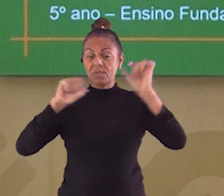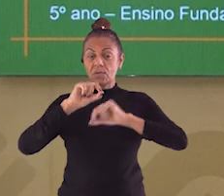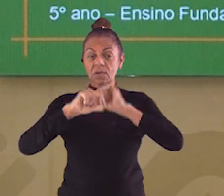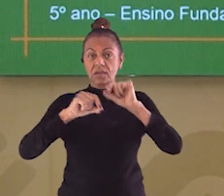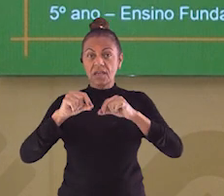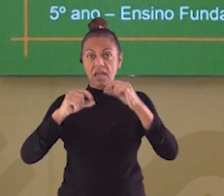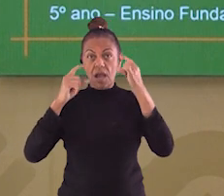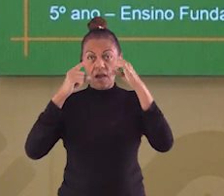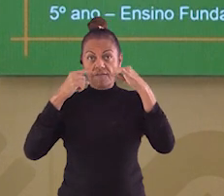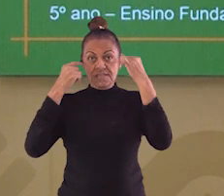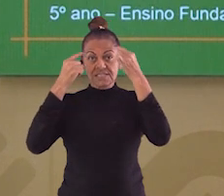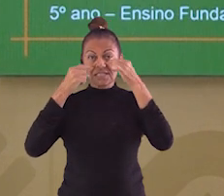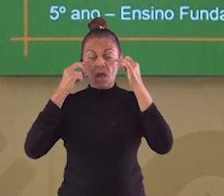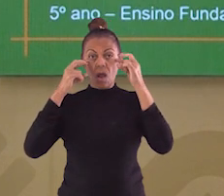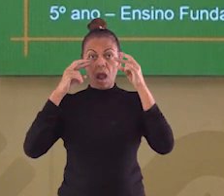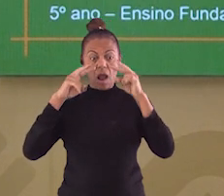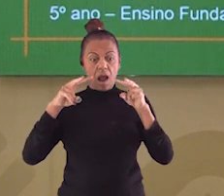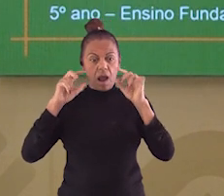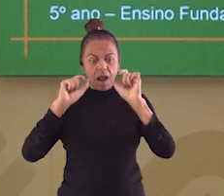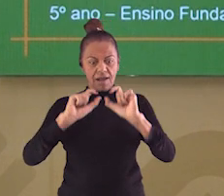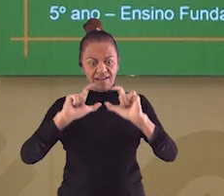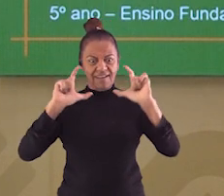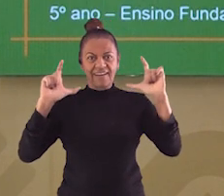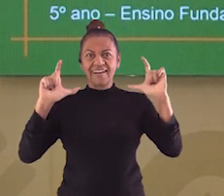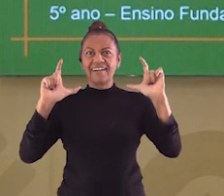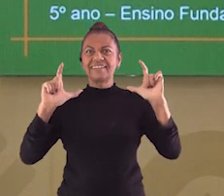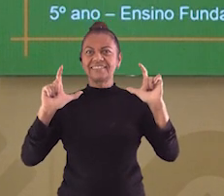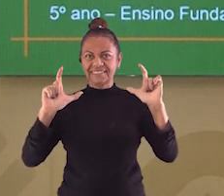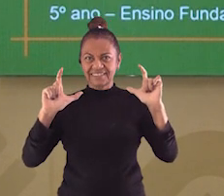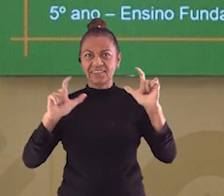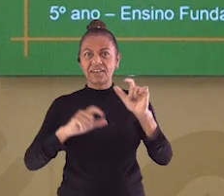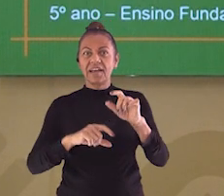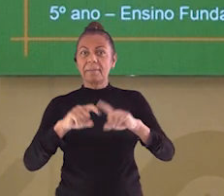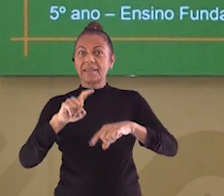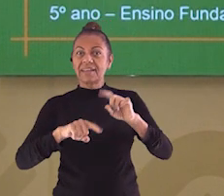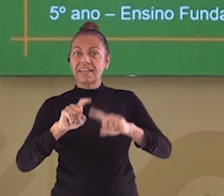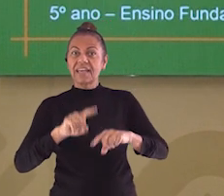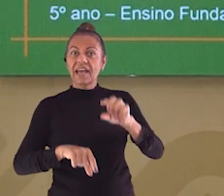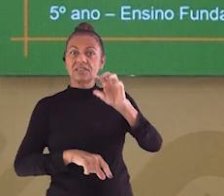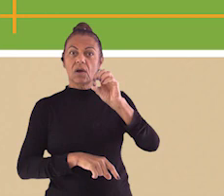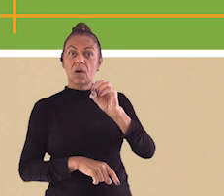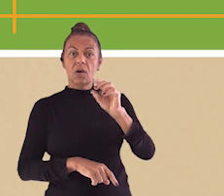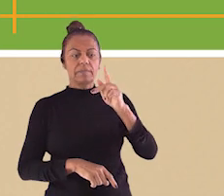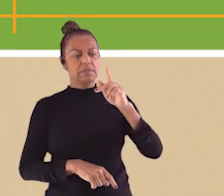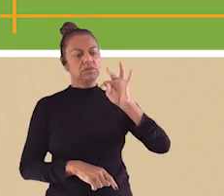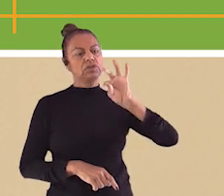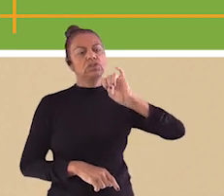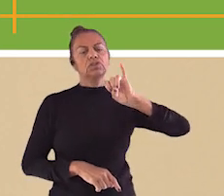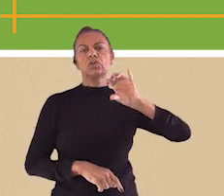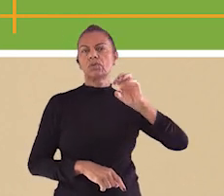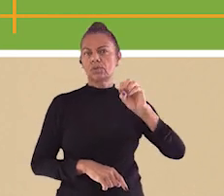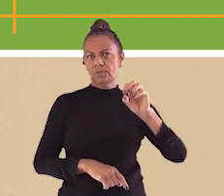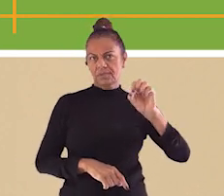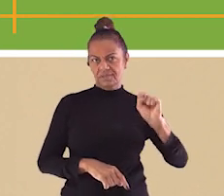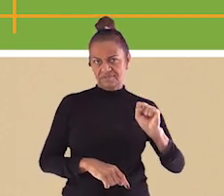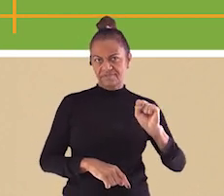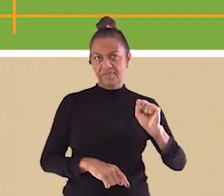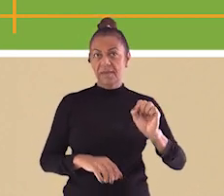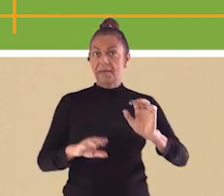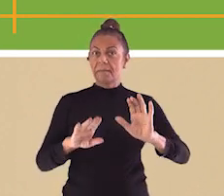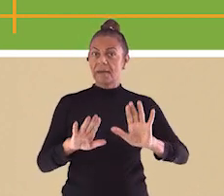instrumentos ópticos. Tenho certeza de que vão gostar. Então vamos lá? E aos professores